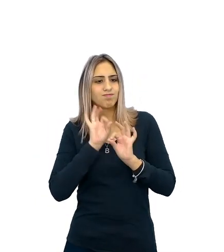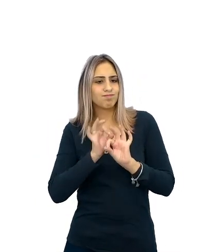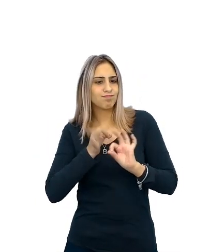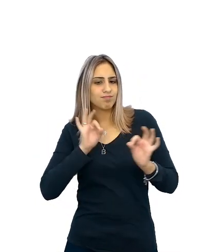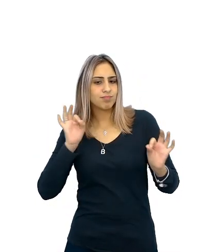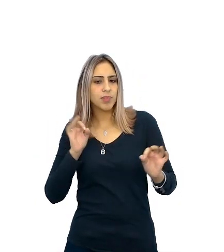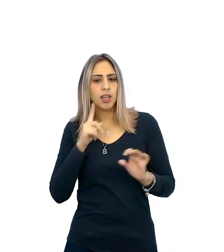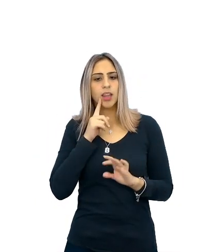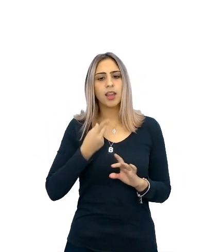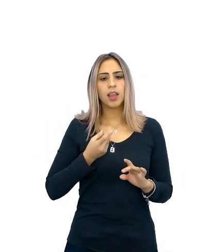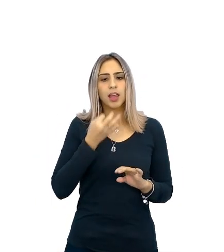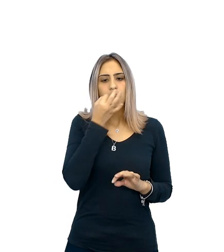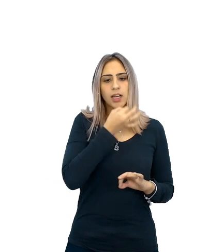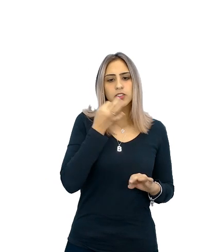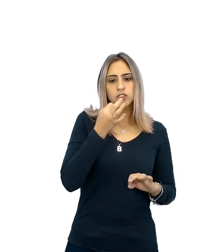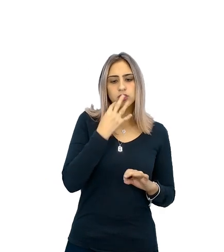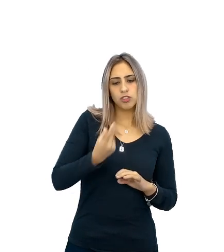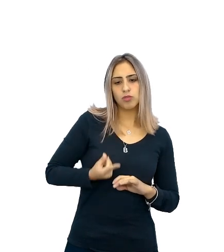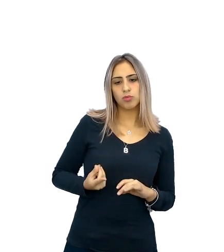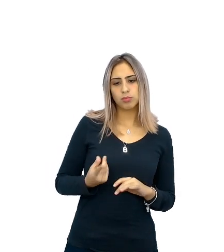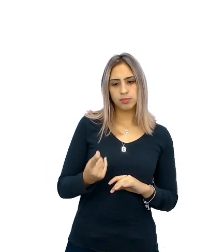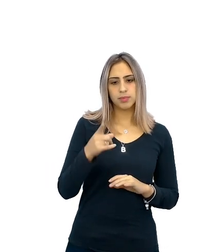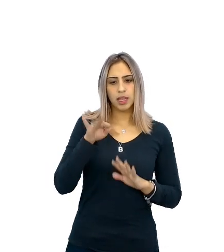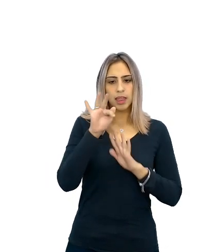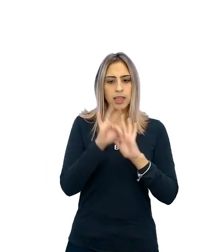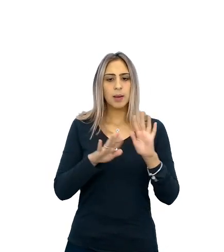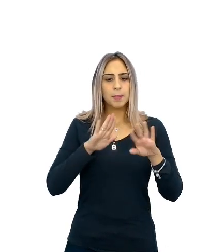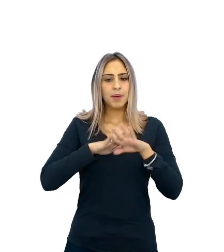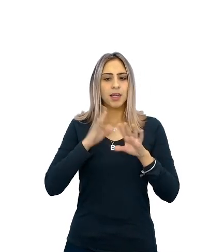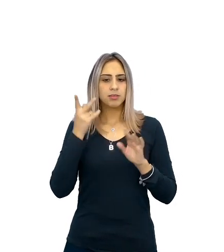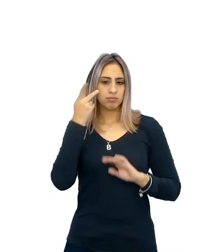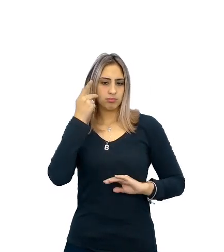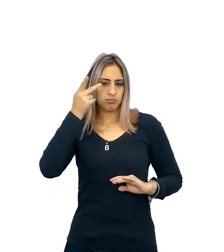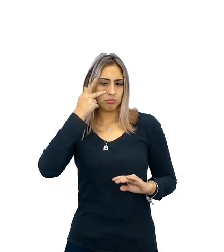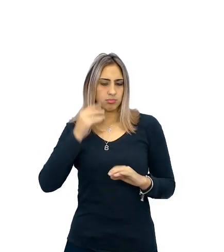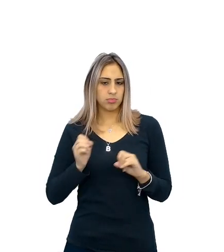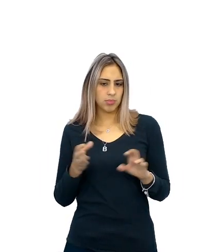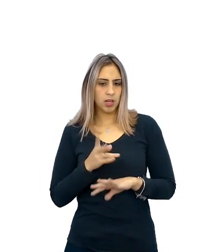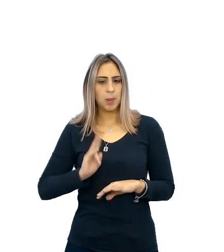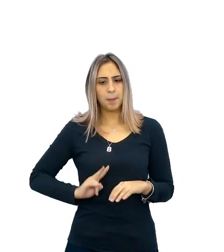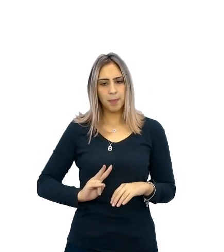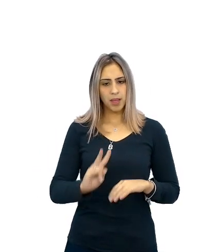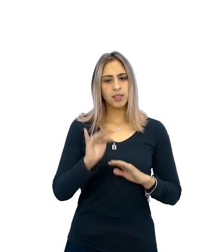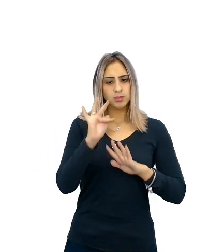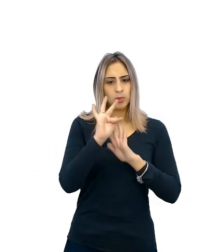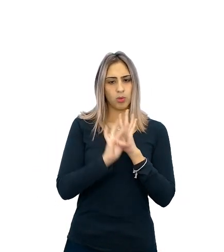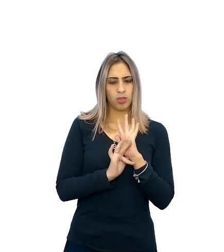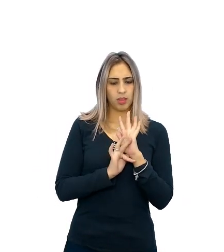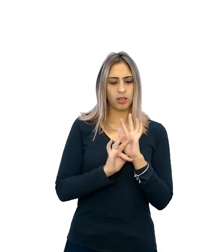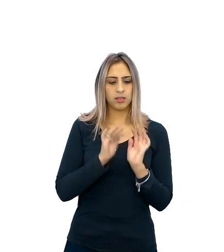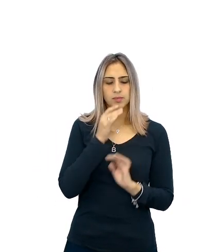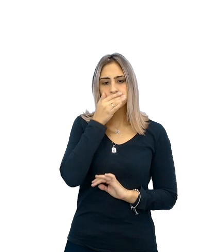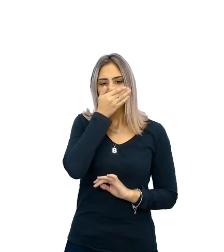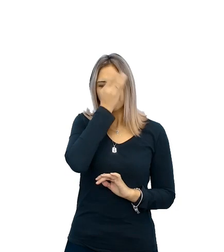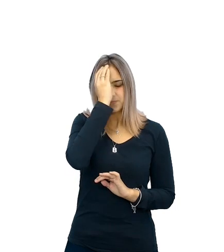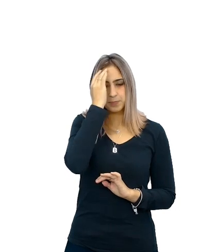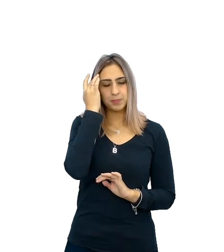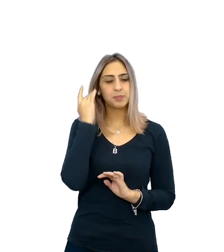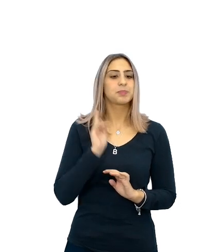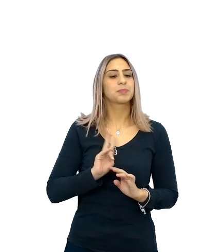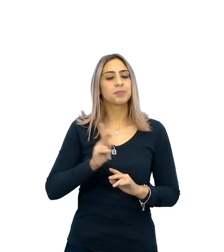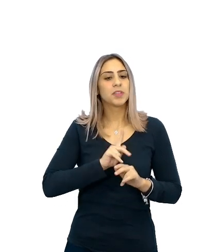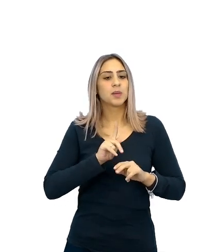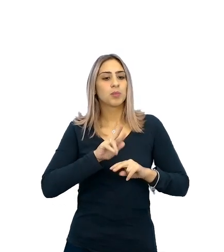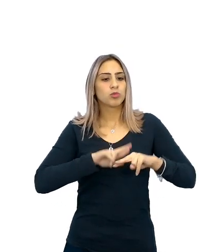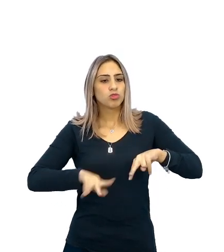os textos narrativos também destacam com textos mais clássicos. Né? São os mesmos elementos, os mesmos gêneros que já